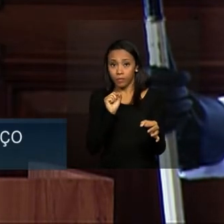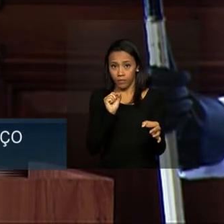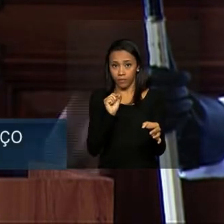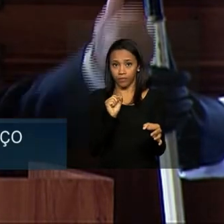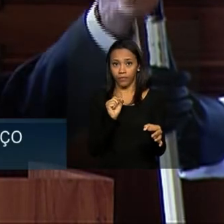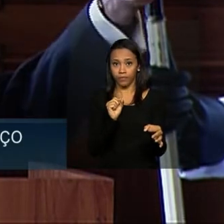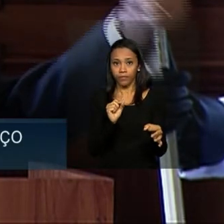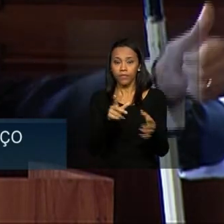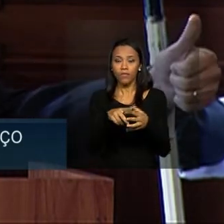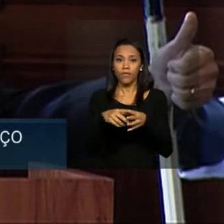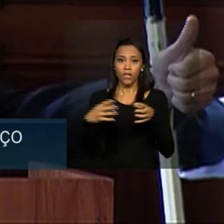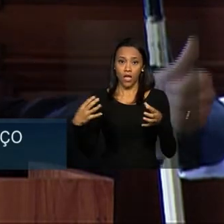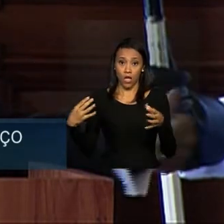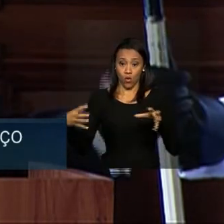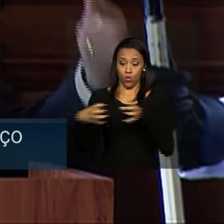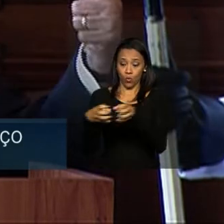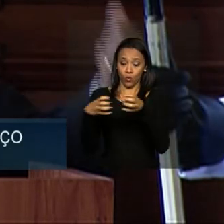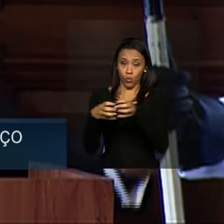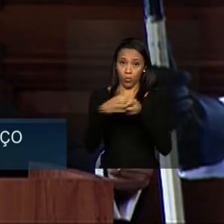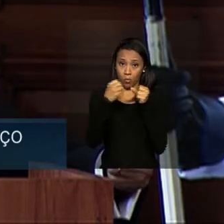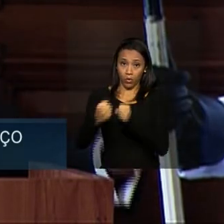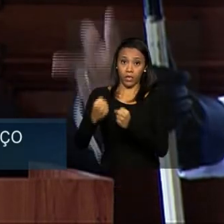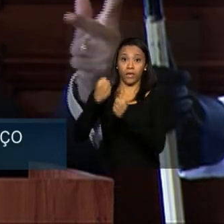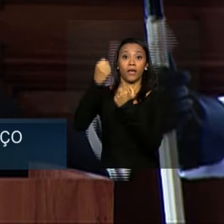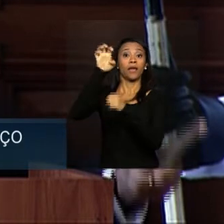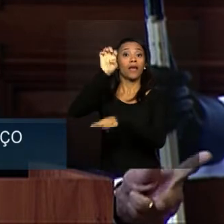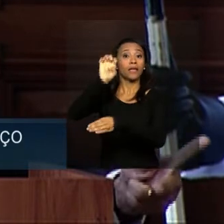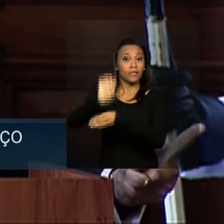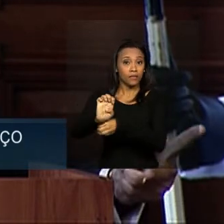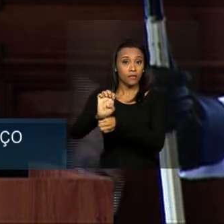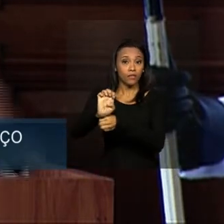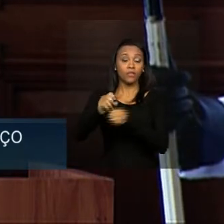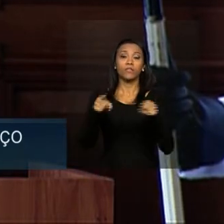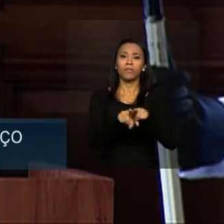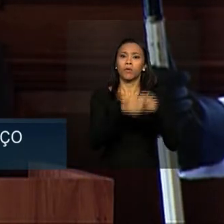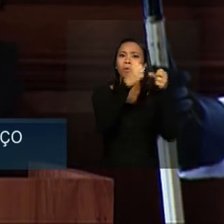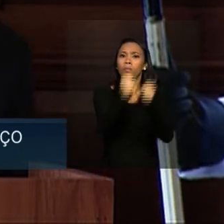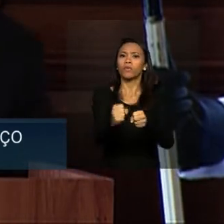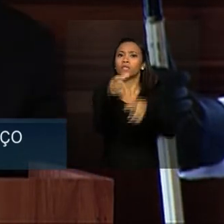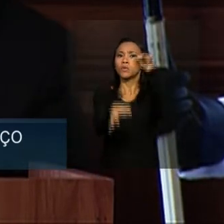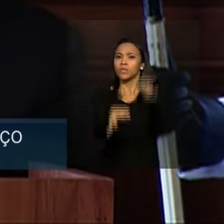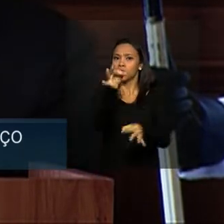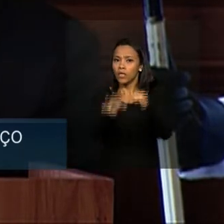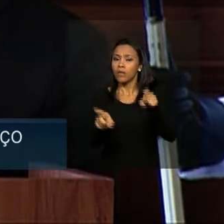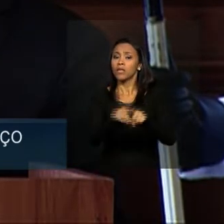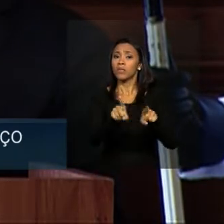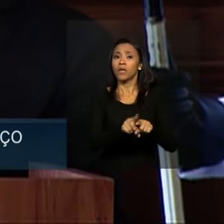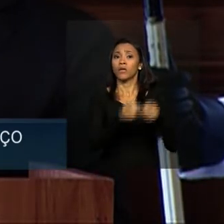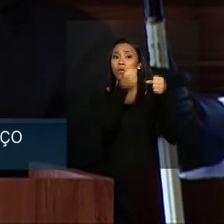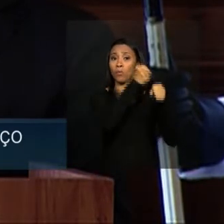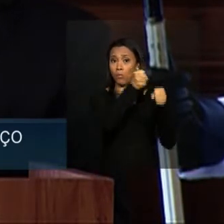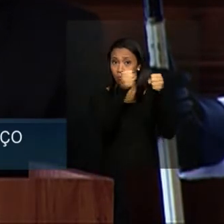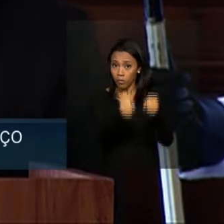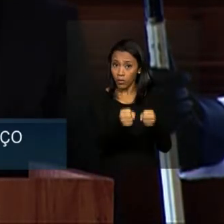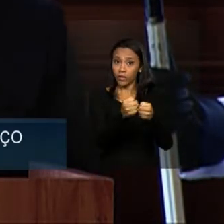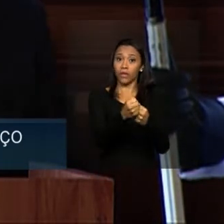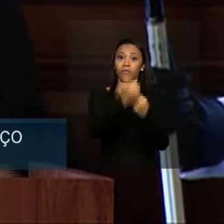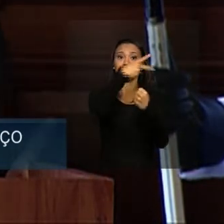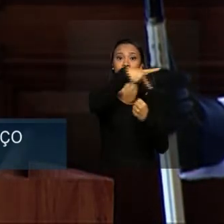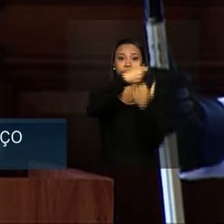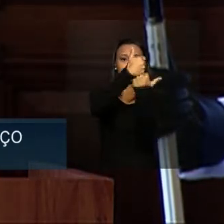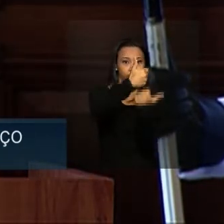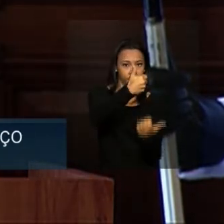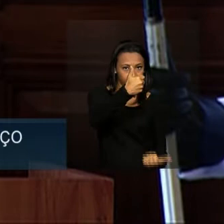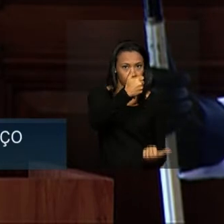extraordinário entre o Executivo, o Legislativo e o Judiciário, o que é fundamental para a defesa da mulher e,